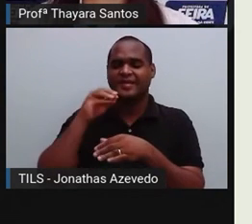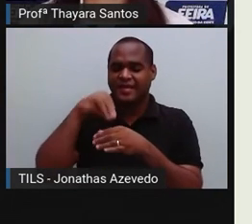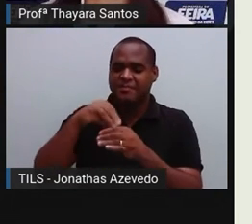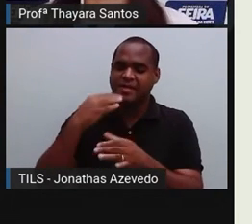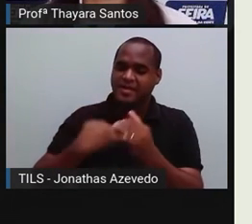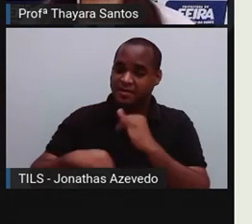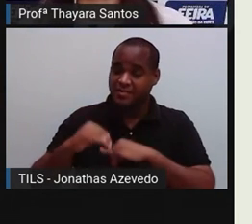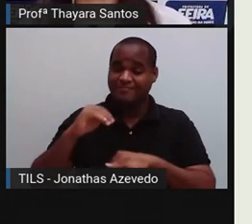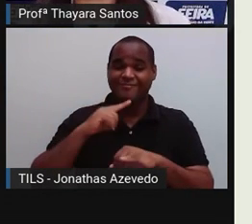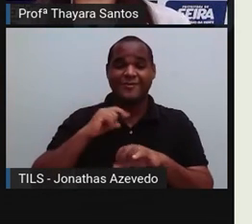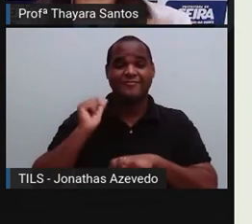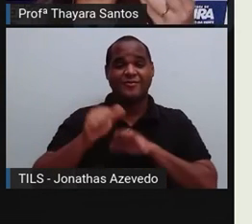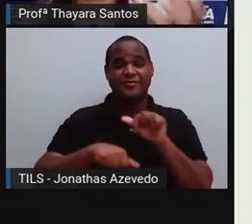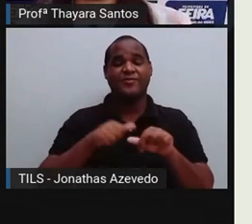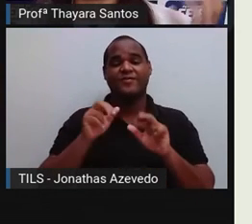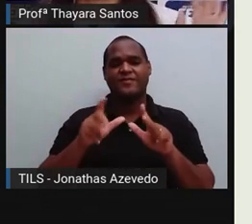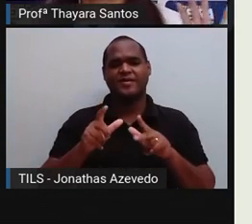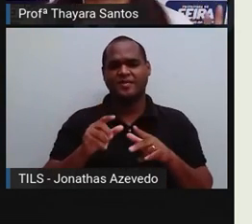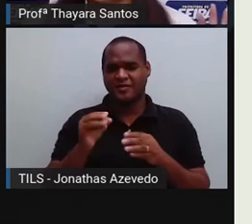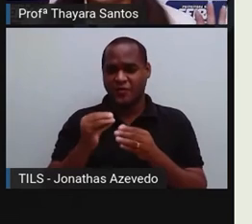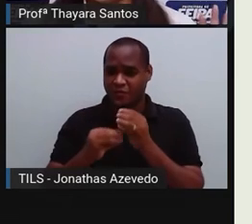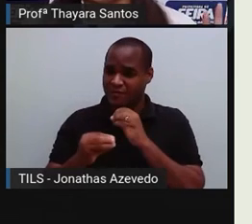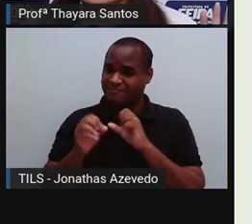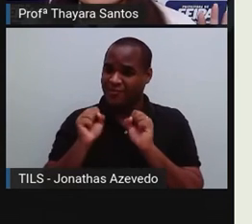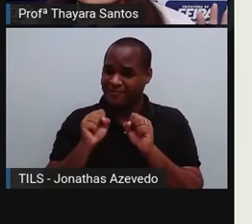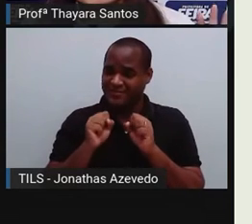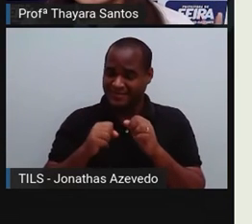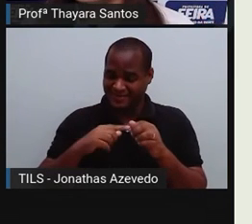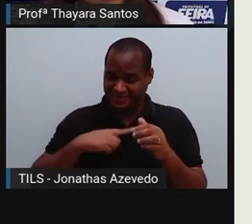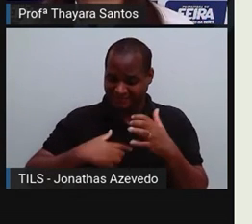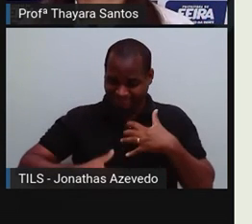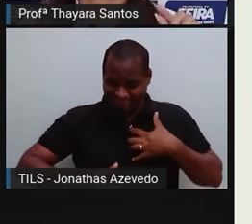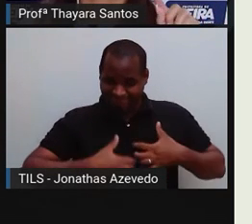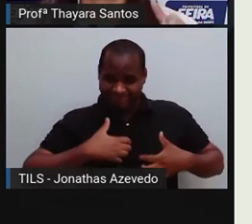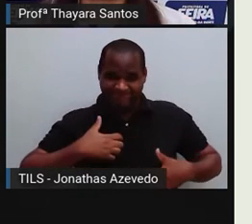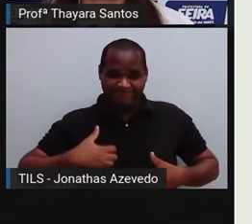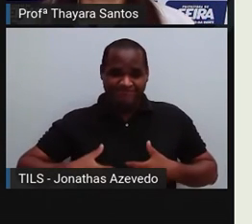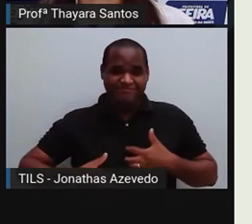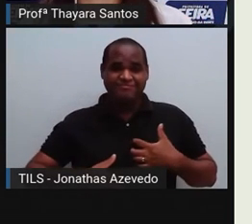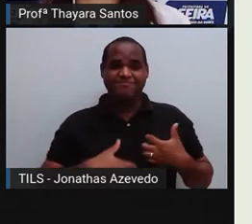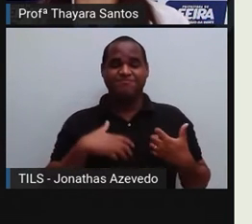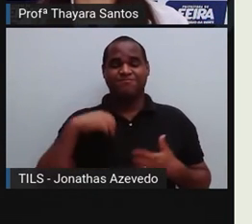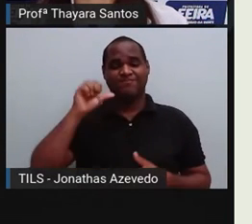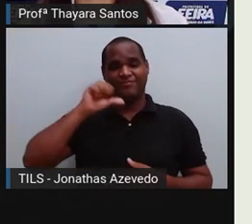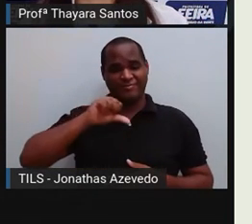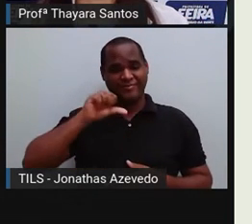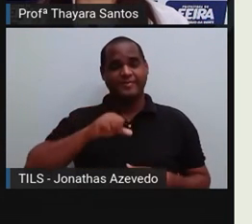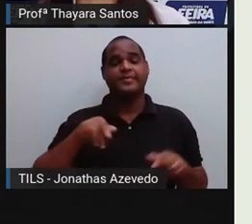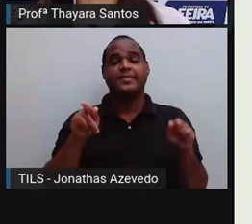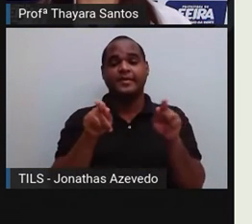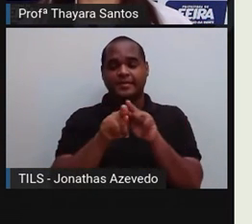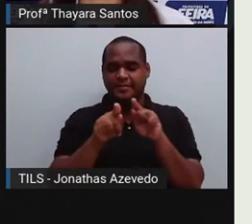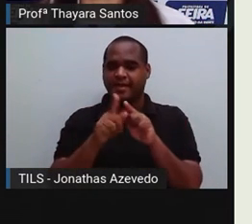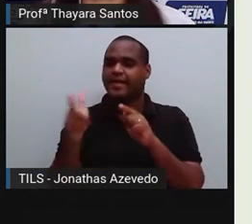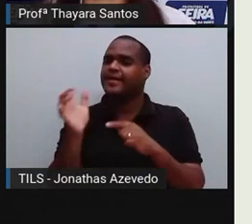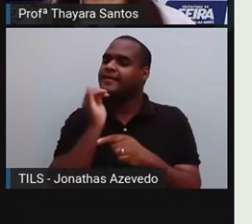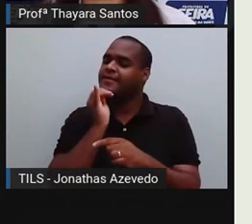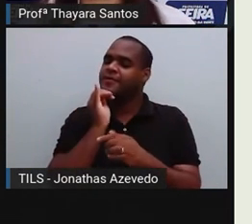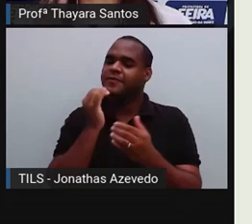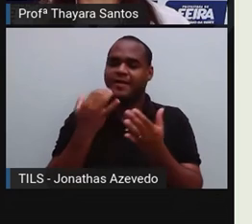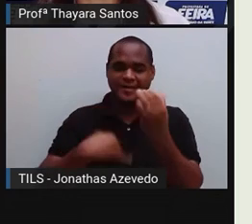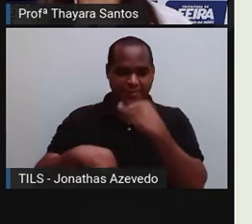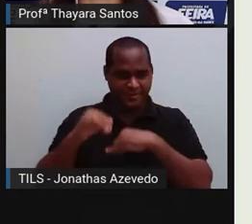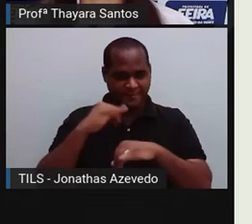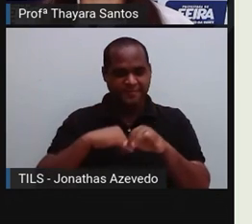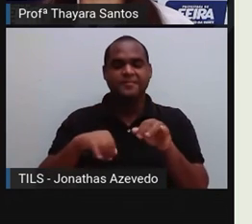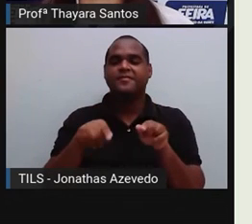alterou a composição química dele, é tanto que se você comer, vai te fazer mal isso daí. Então, por isso, também é um exemplo de transformação química.